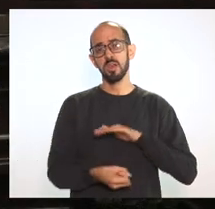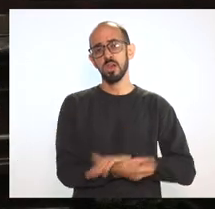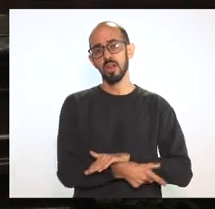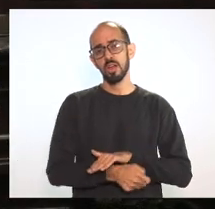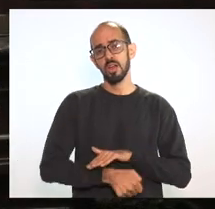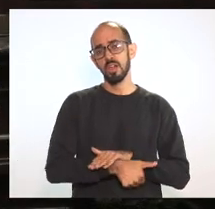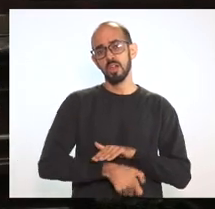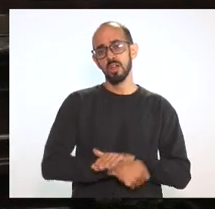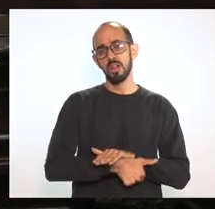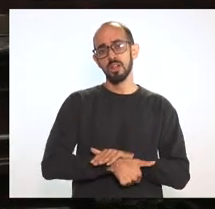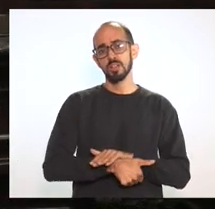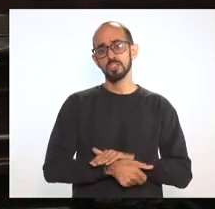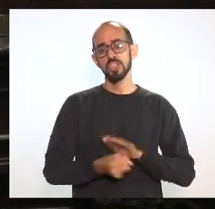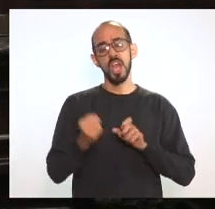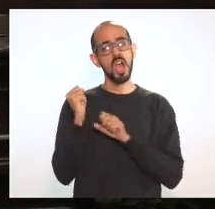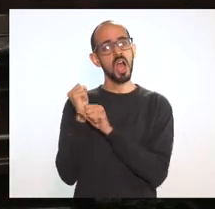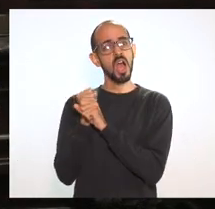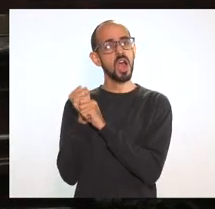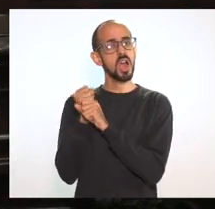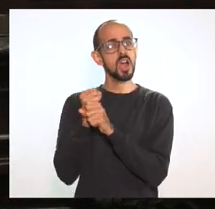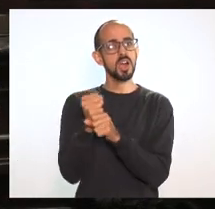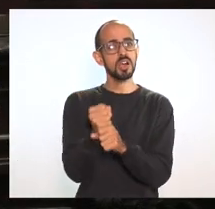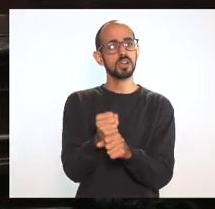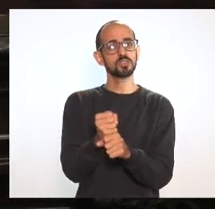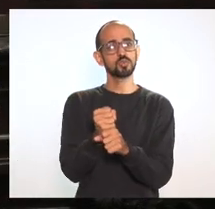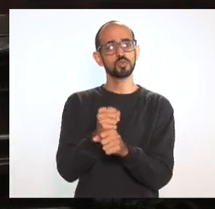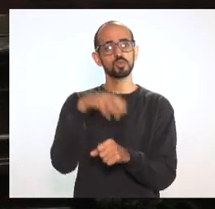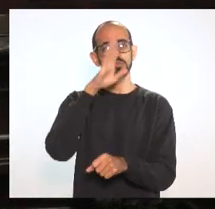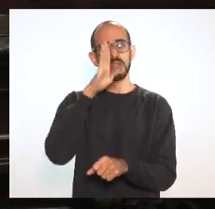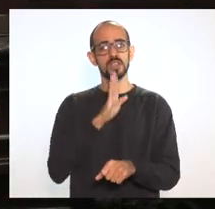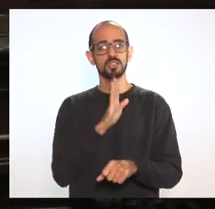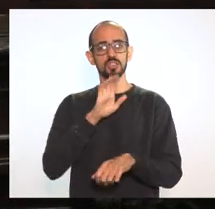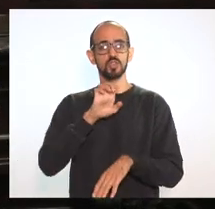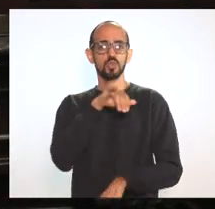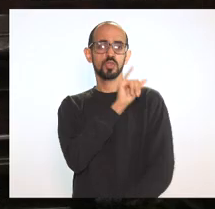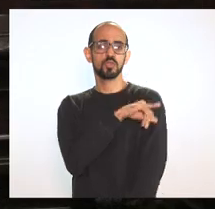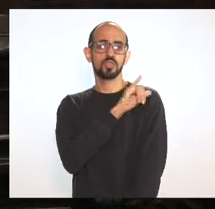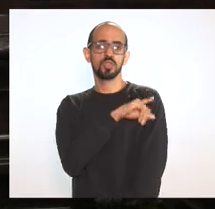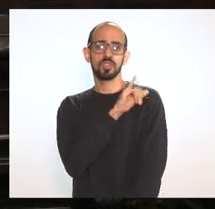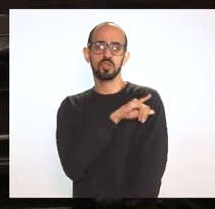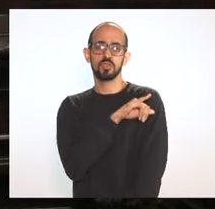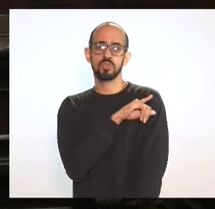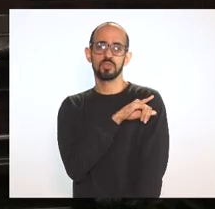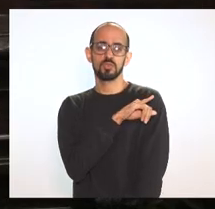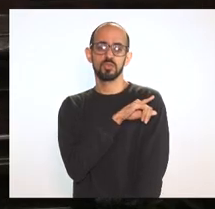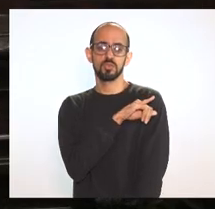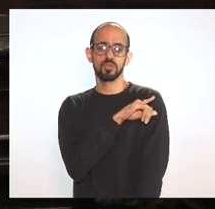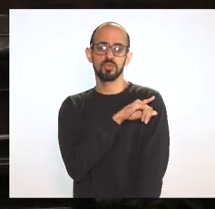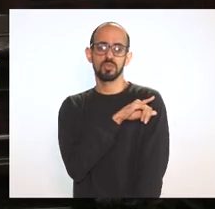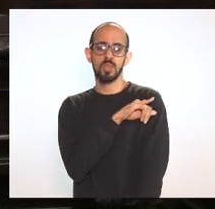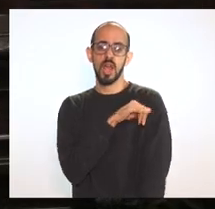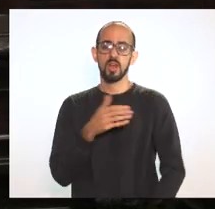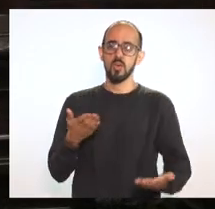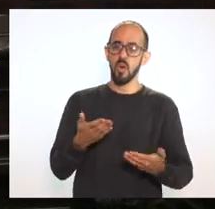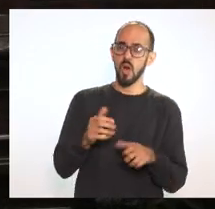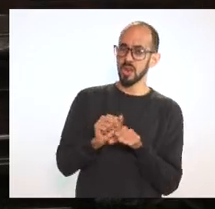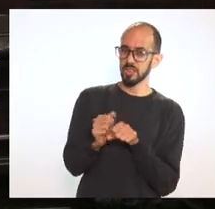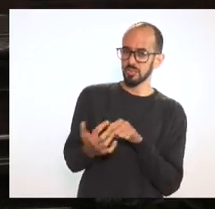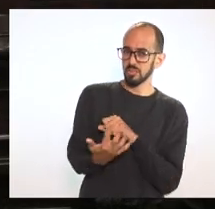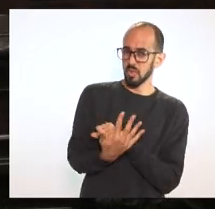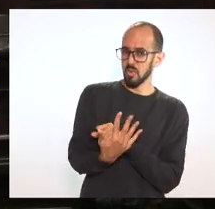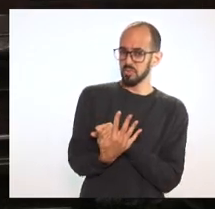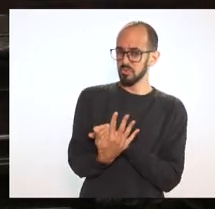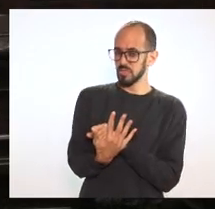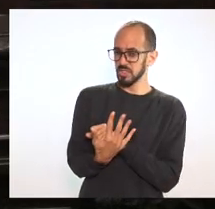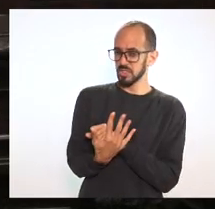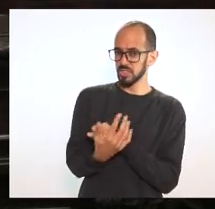anos em nosso país, em nosso estado. Aí vem falar para cá, o Covid está ocupando todos os